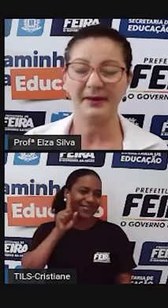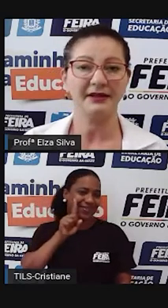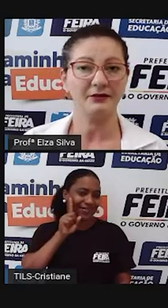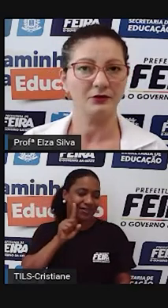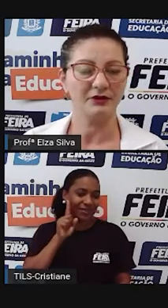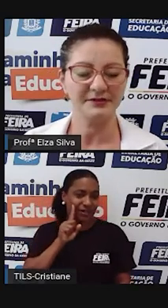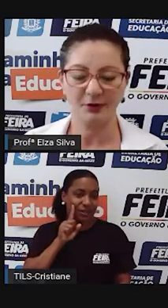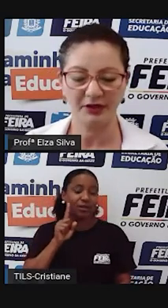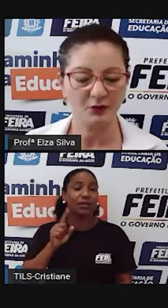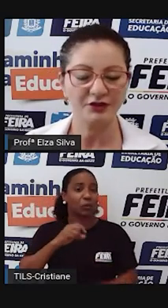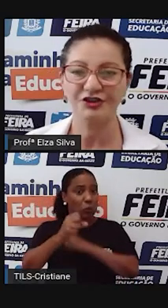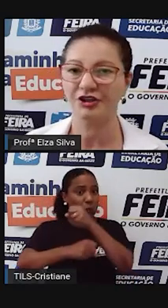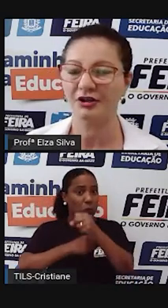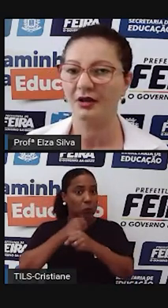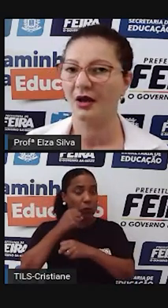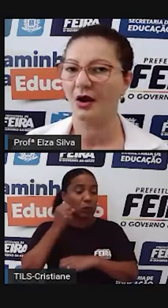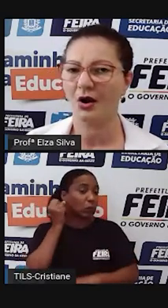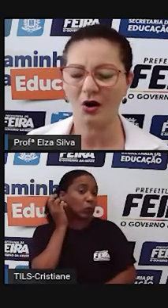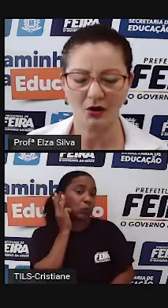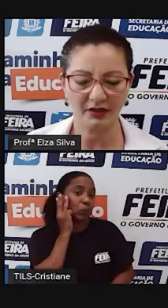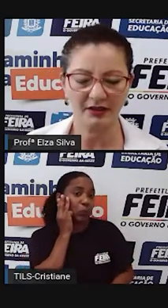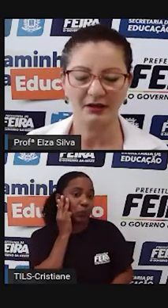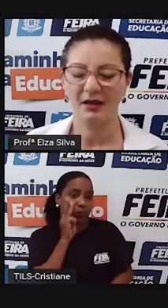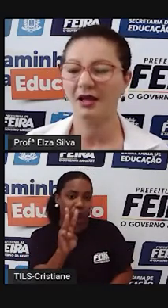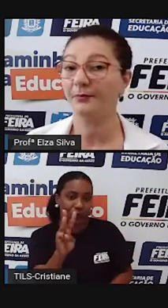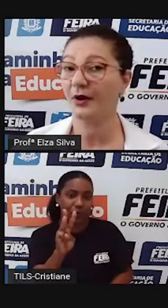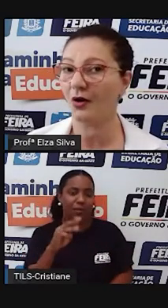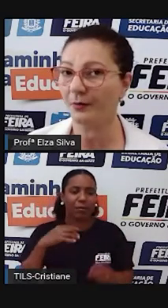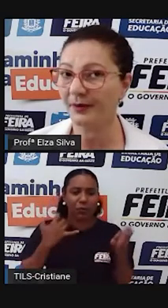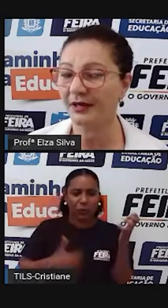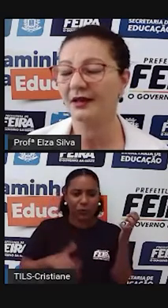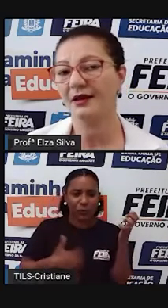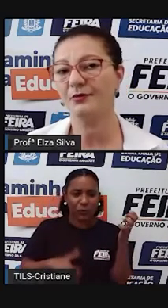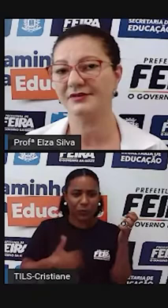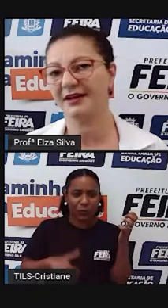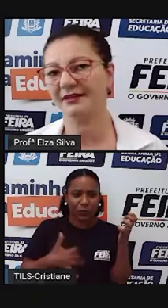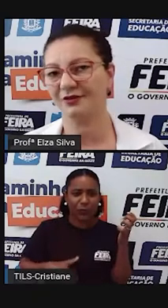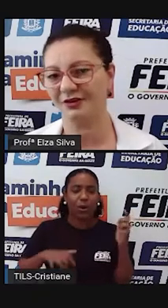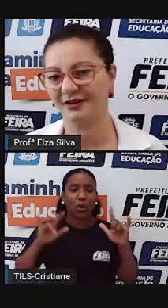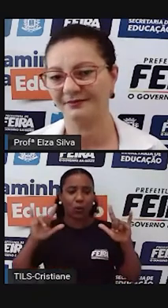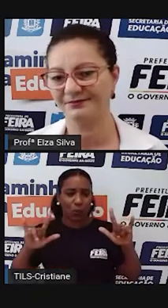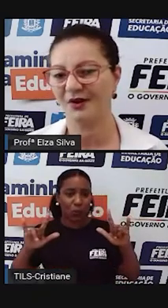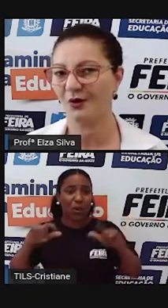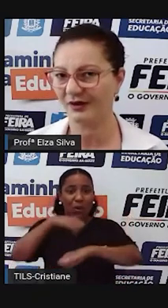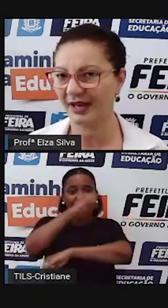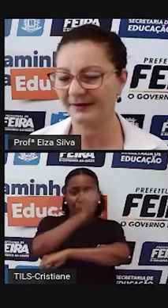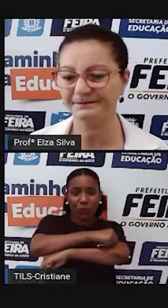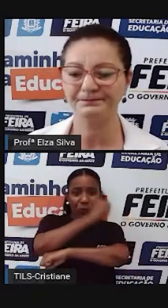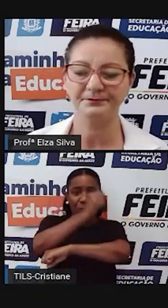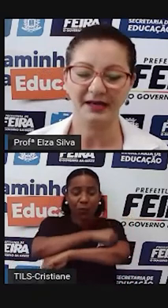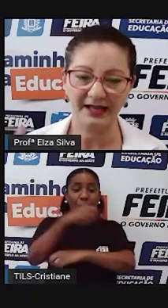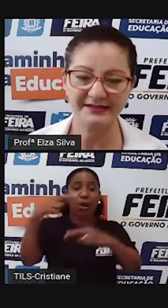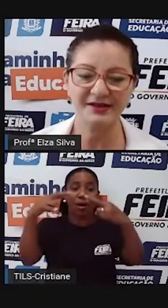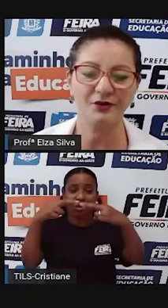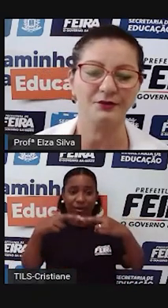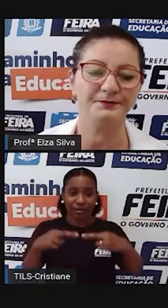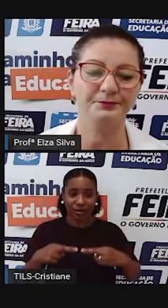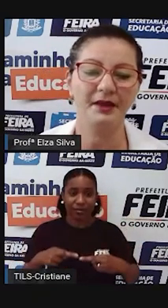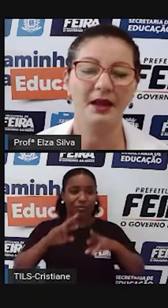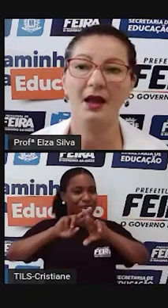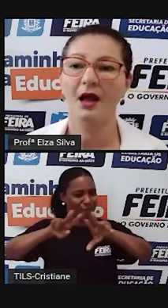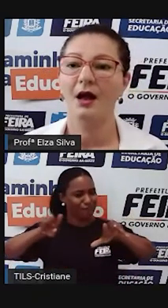os espectadores podem curtir rock, hip hop e música eletrônica. Ok? Let's